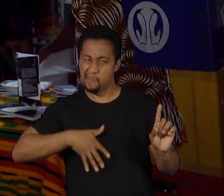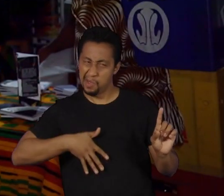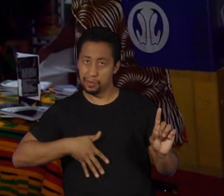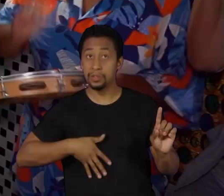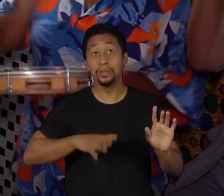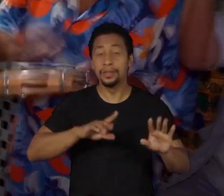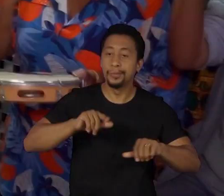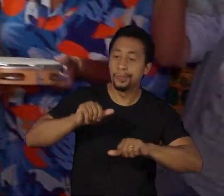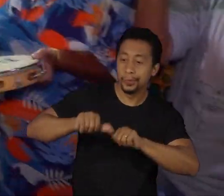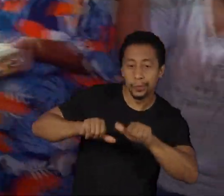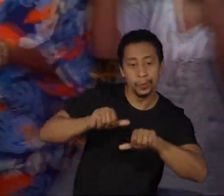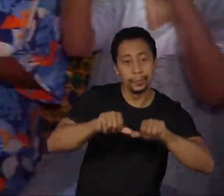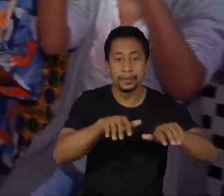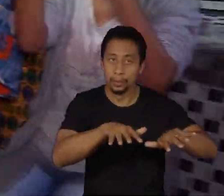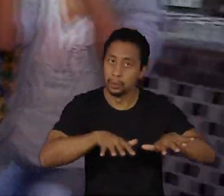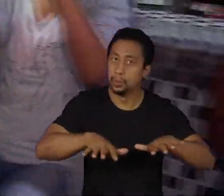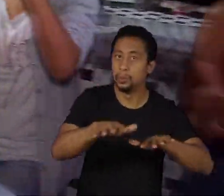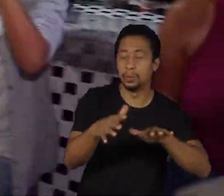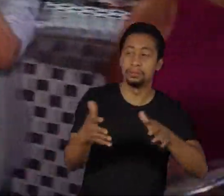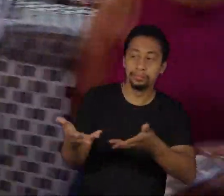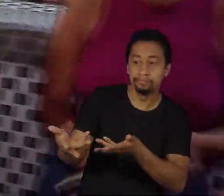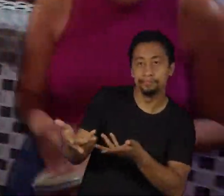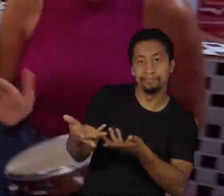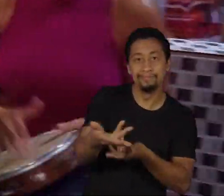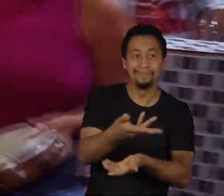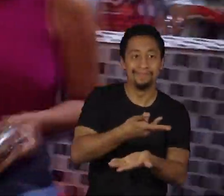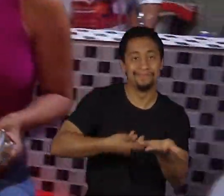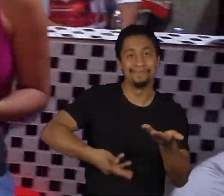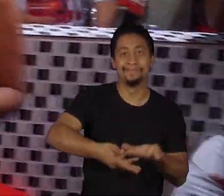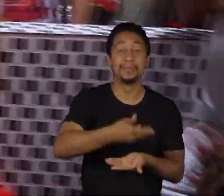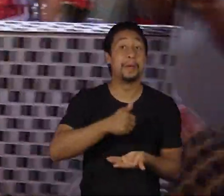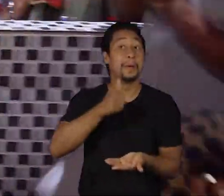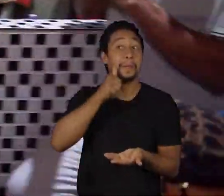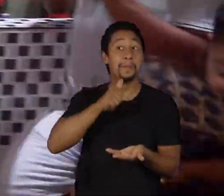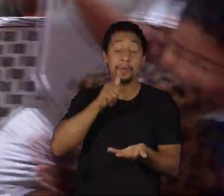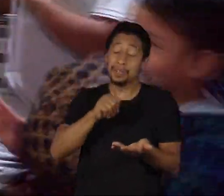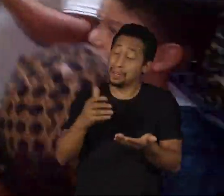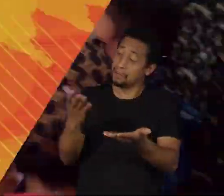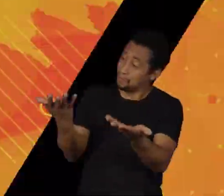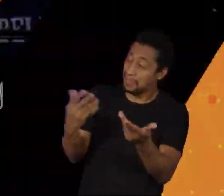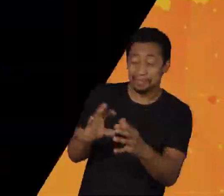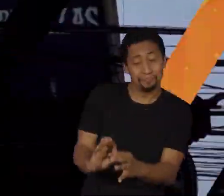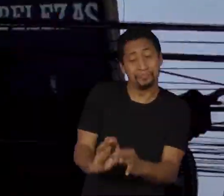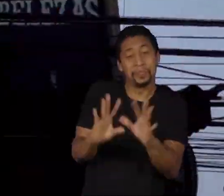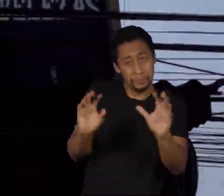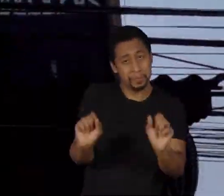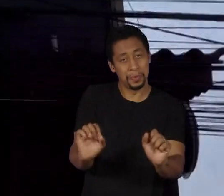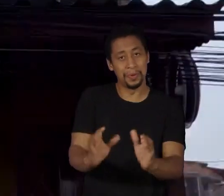ressignificando e acolhendo e mostrando para essas mulheres que aqui é tudo nosso, né?